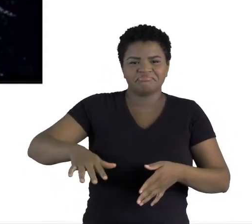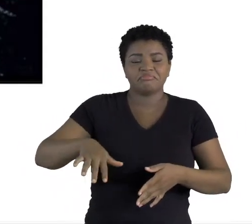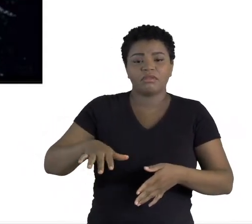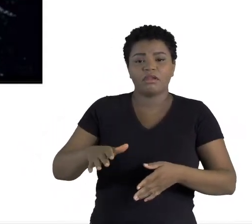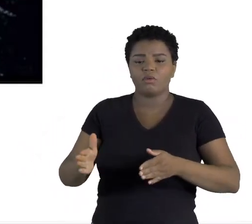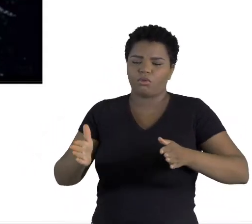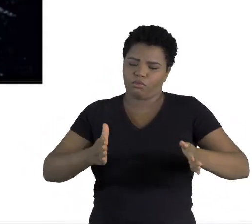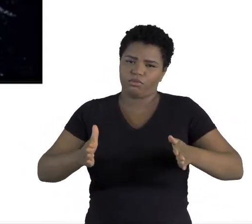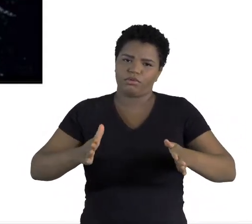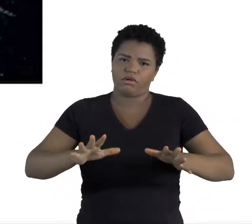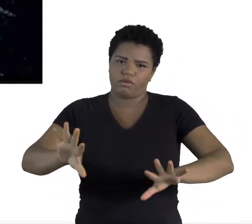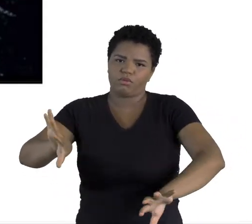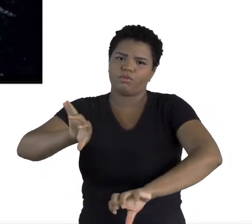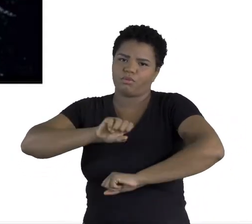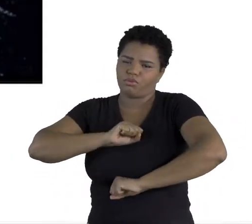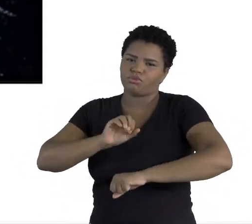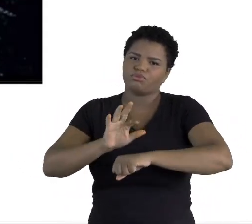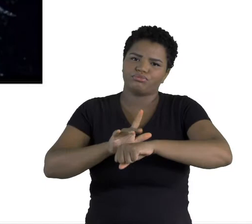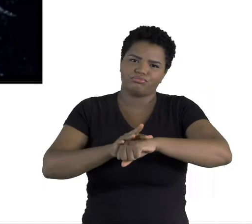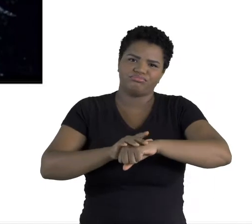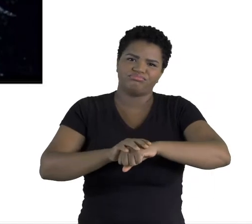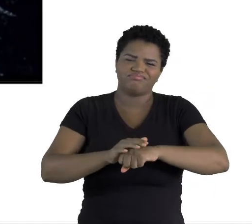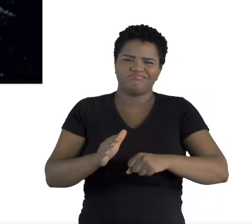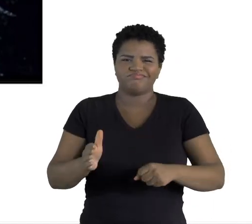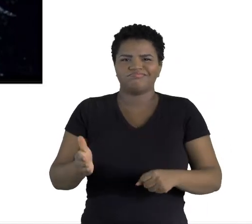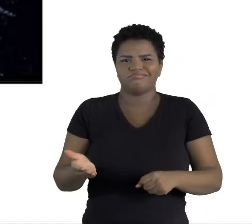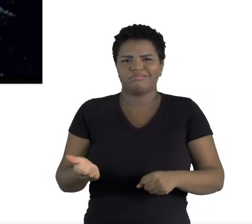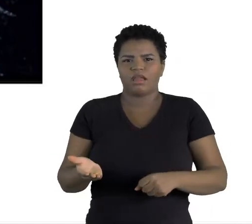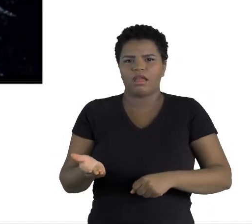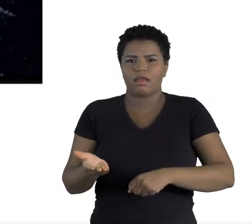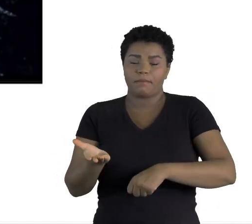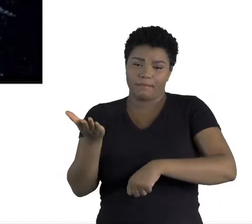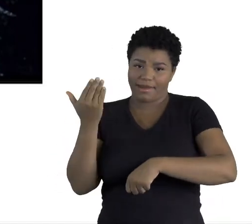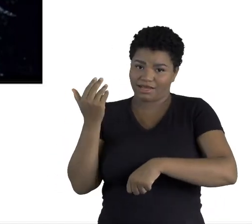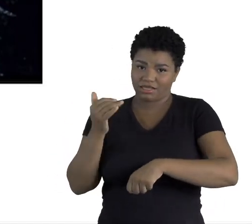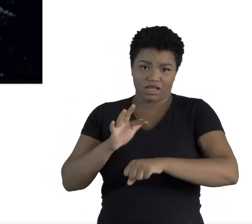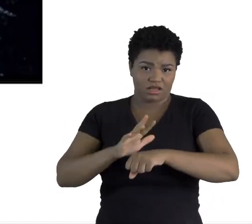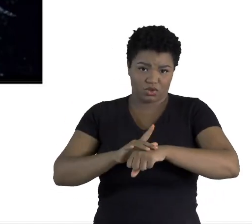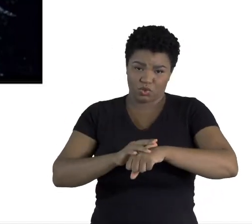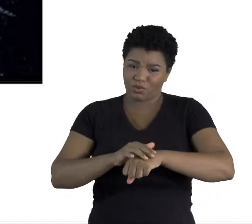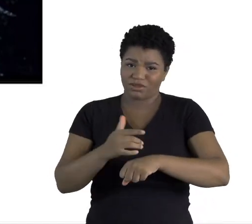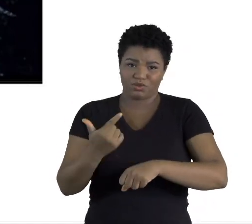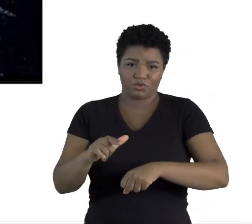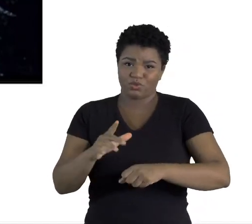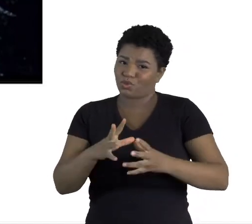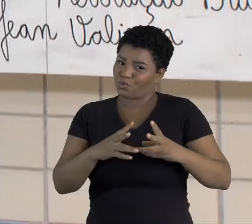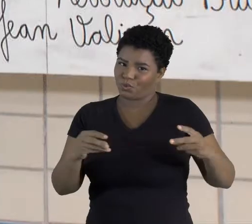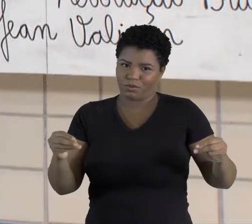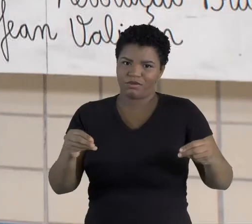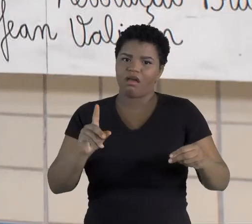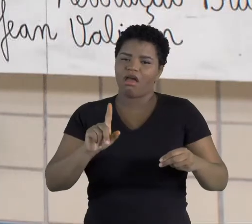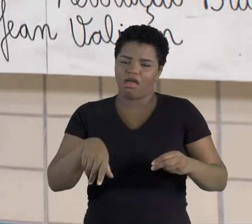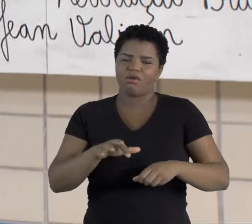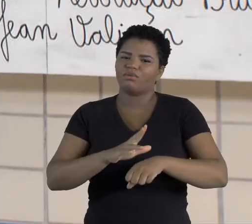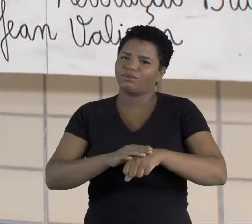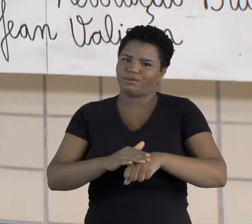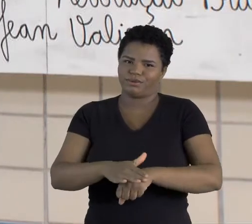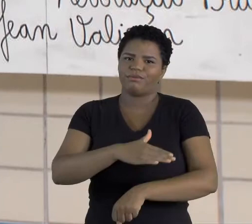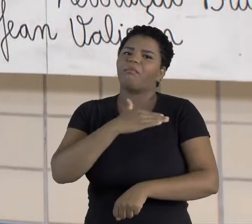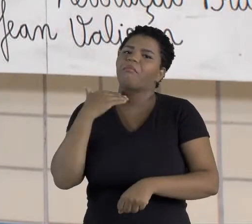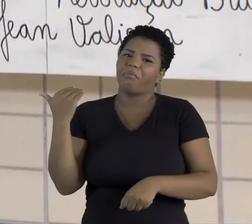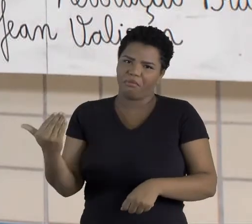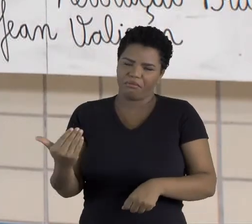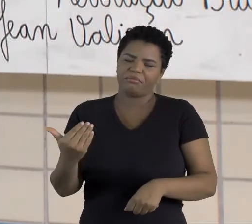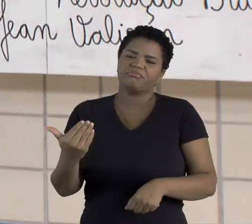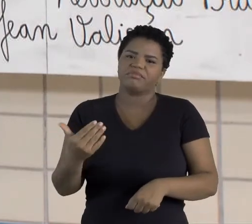que ela contraiu a doença, na época a tuberculose não tinha cura, era uma doença fatal, quem pegasse era condenado